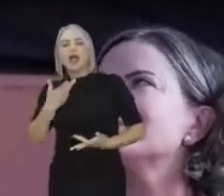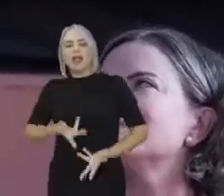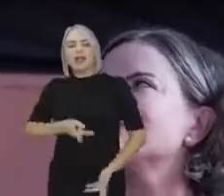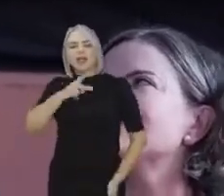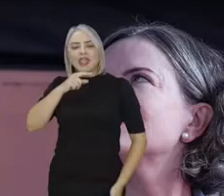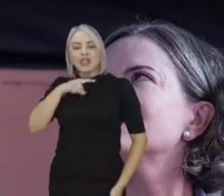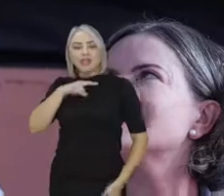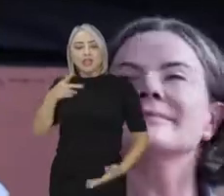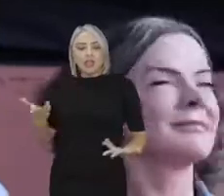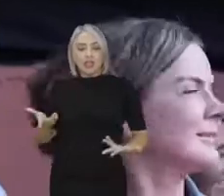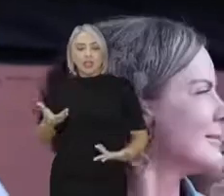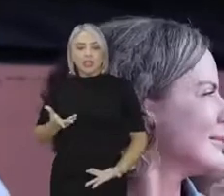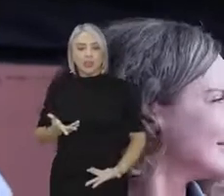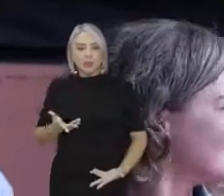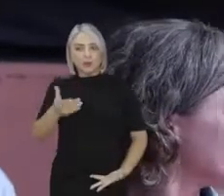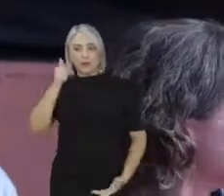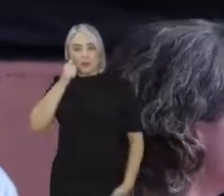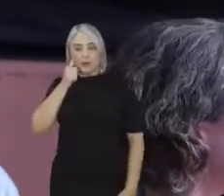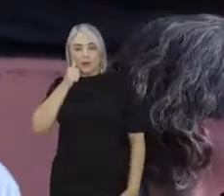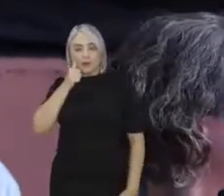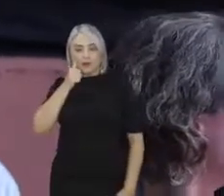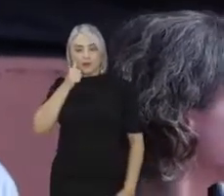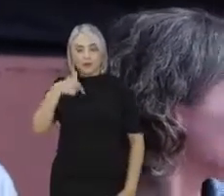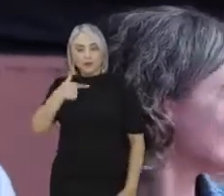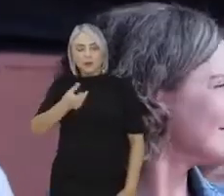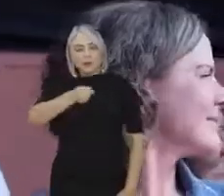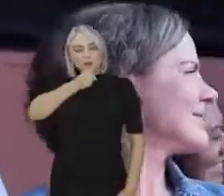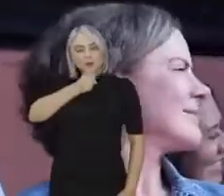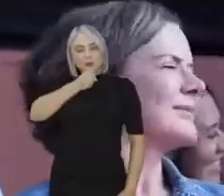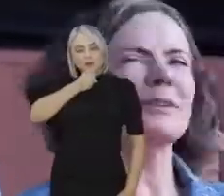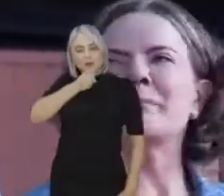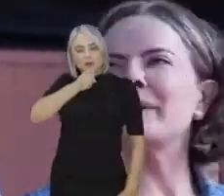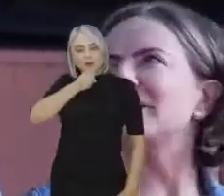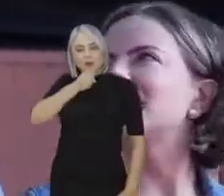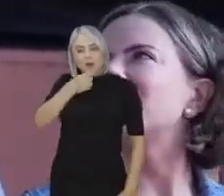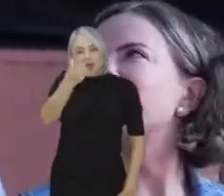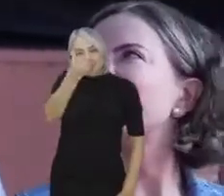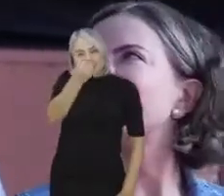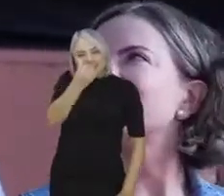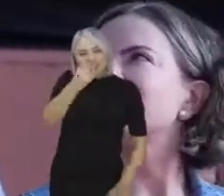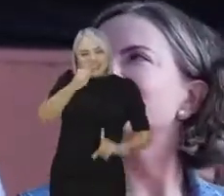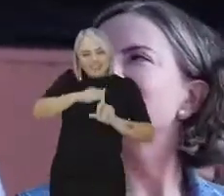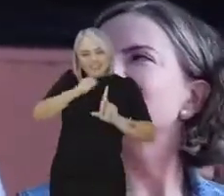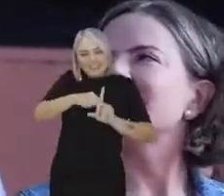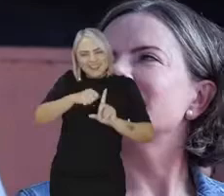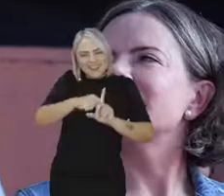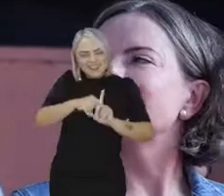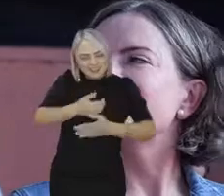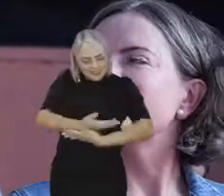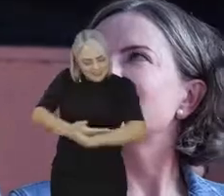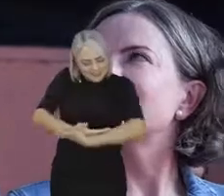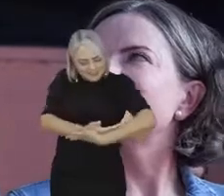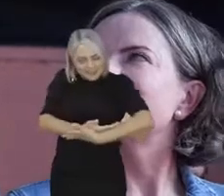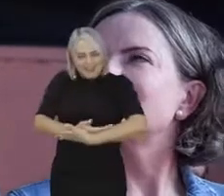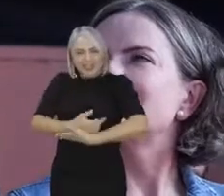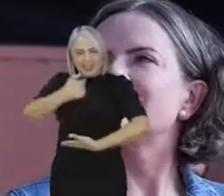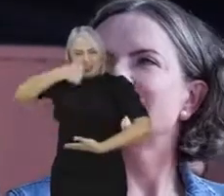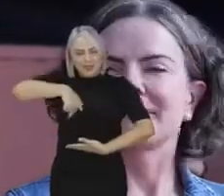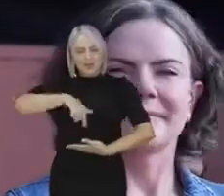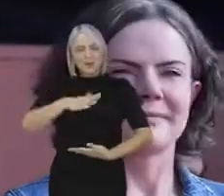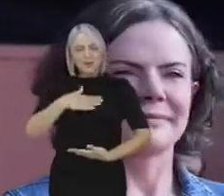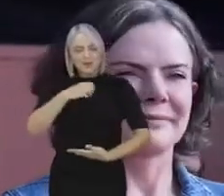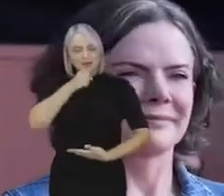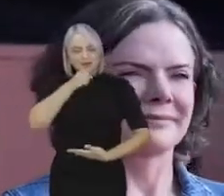o meu neto lá. Tem 6 meses. Então eu sou uma senhora hoje. Então é um prazer estar aqui com